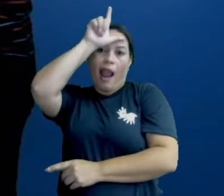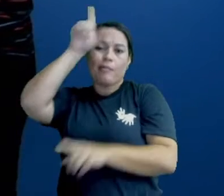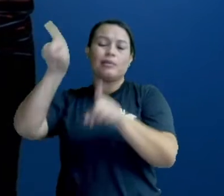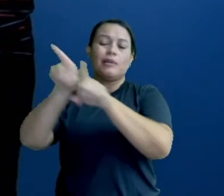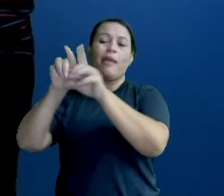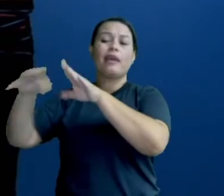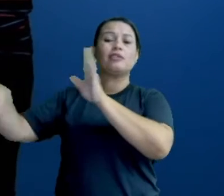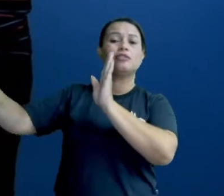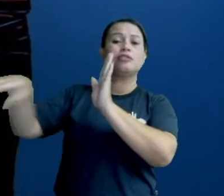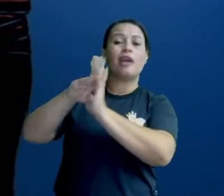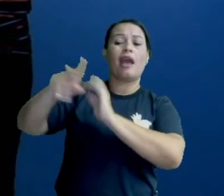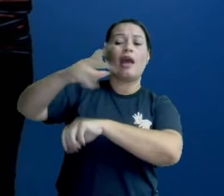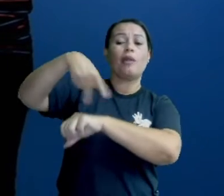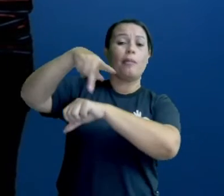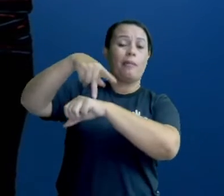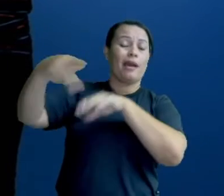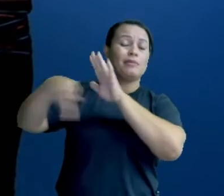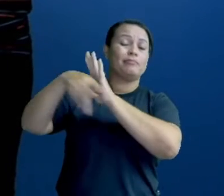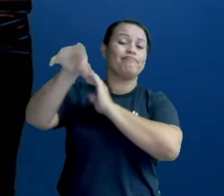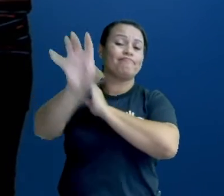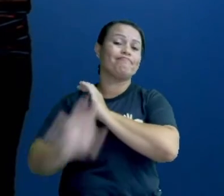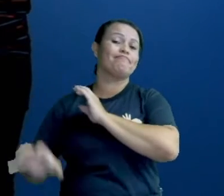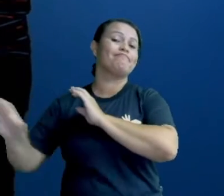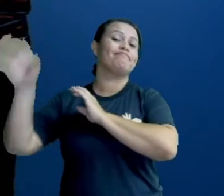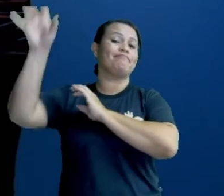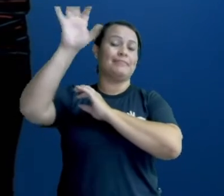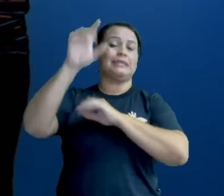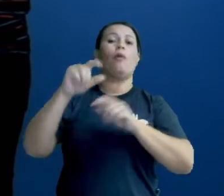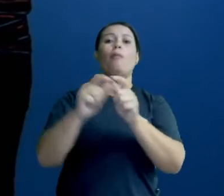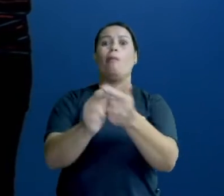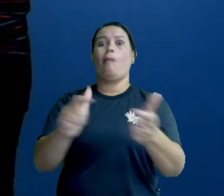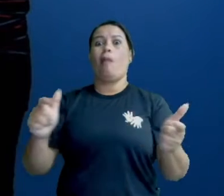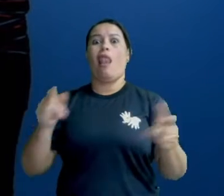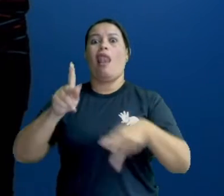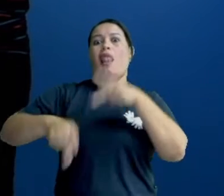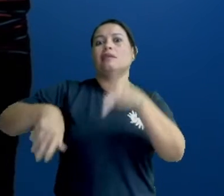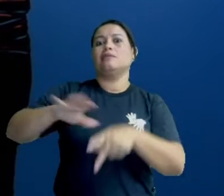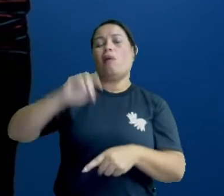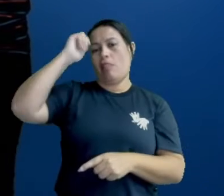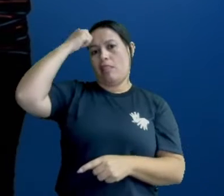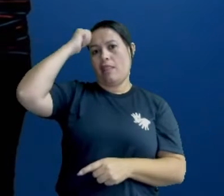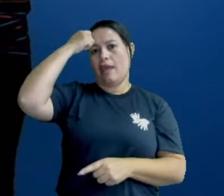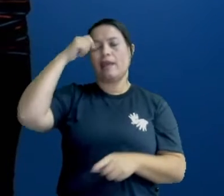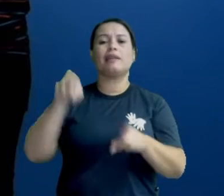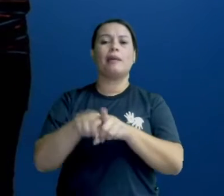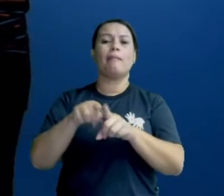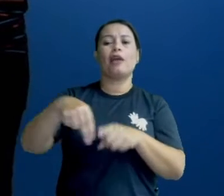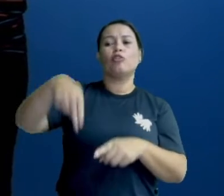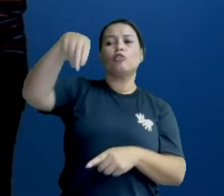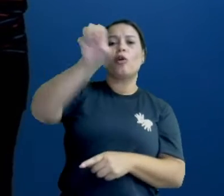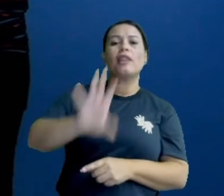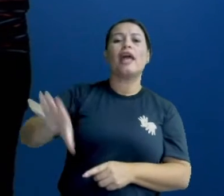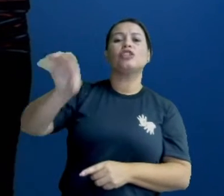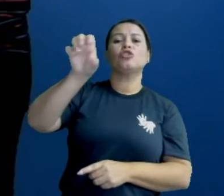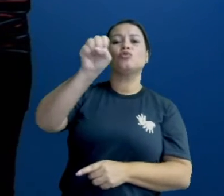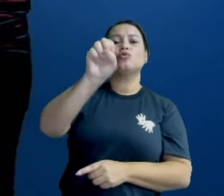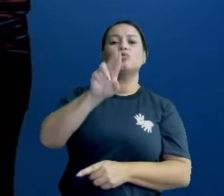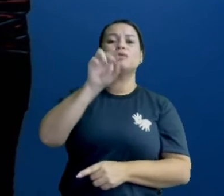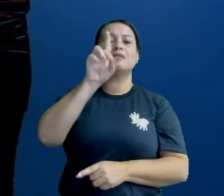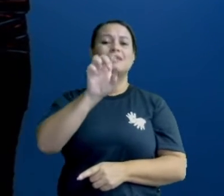país, tá? E, logicamente, a população negra ela é bastante numerosa na região norte, nordeste, sudeste principalmente, tá? Então você tem